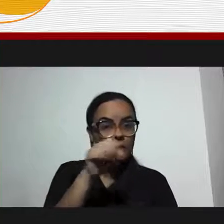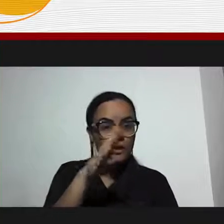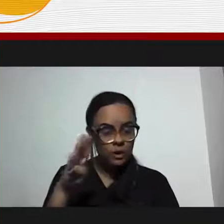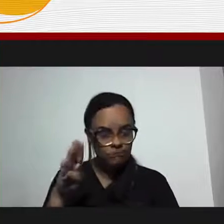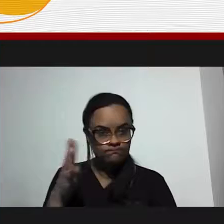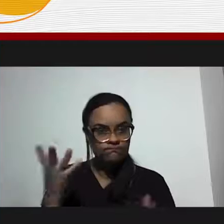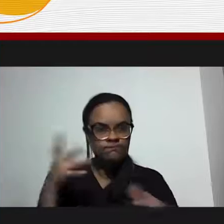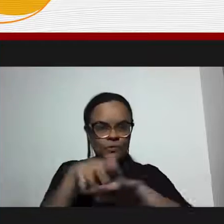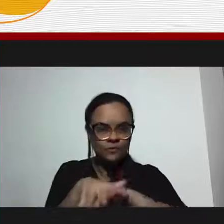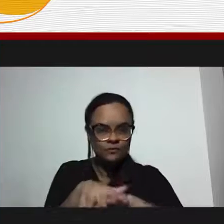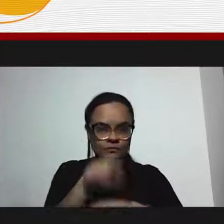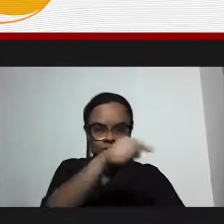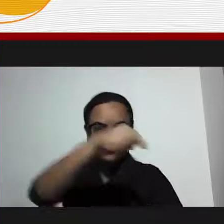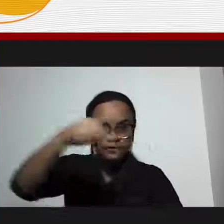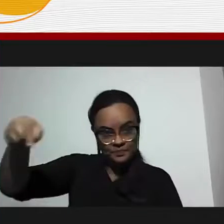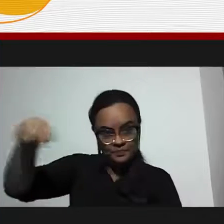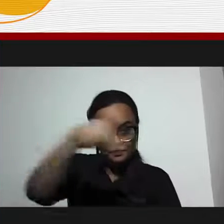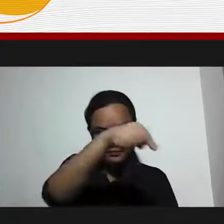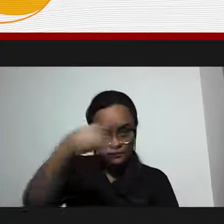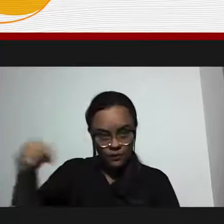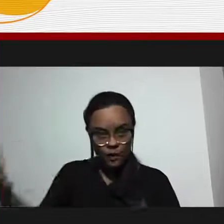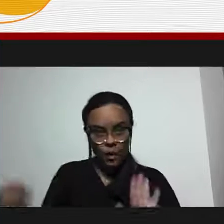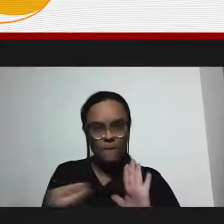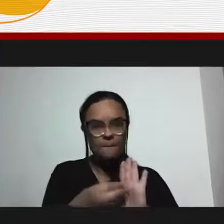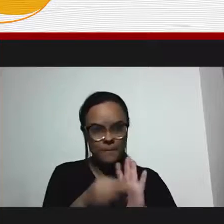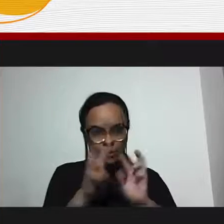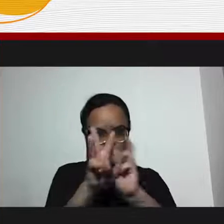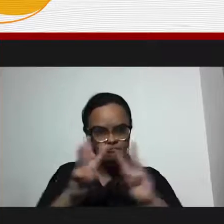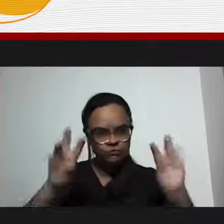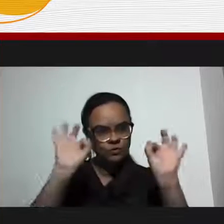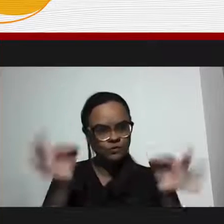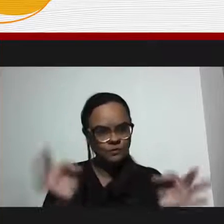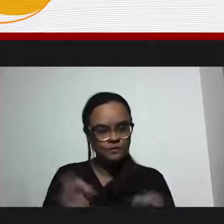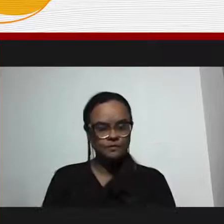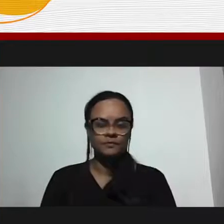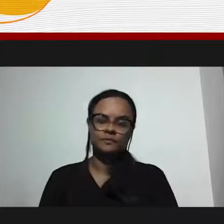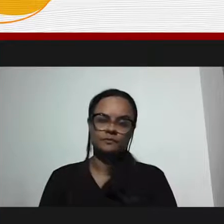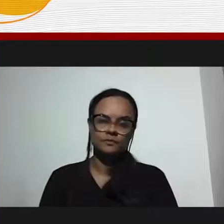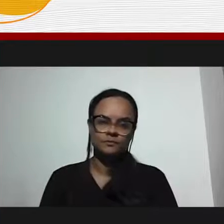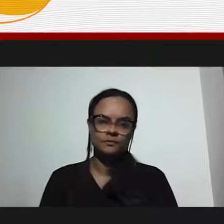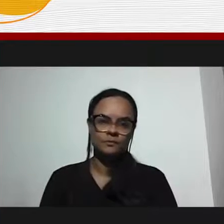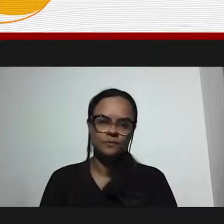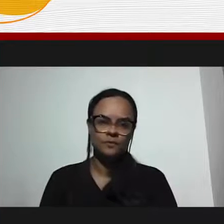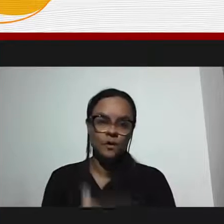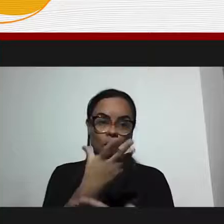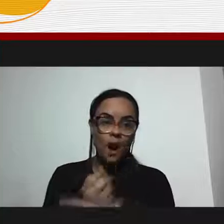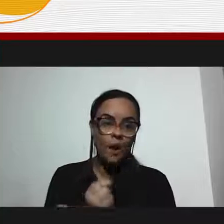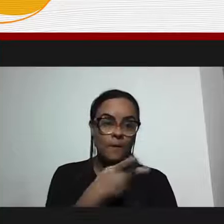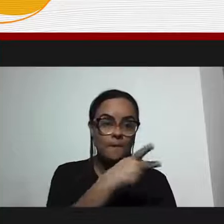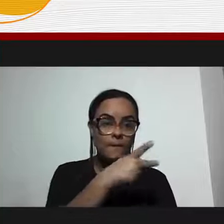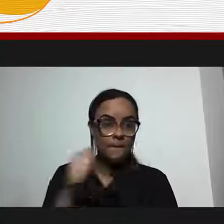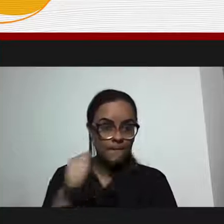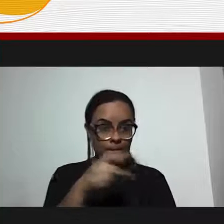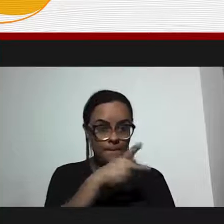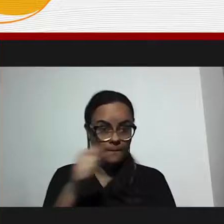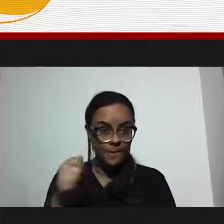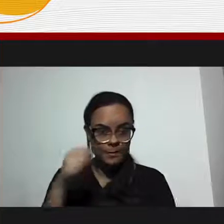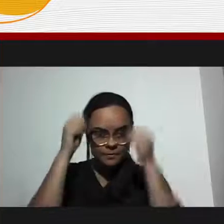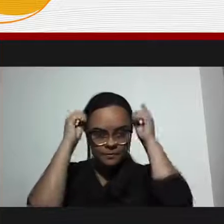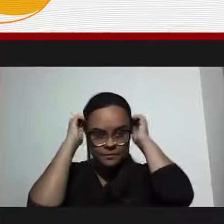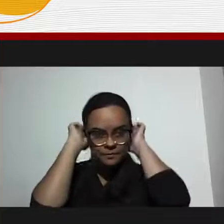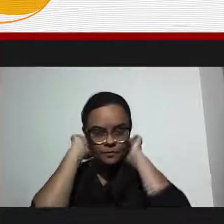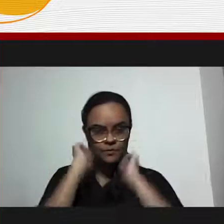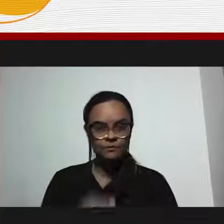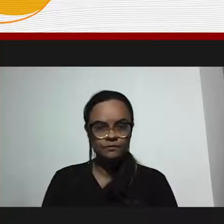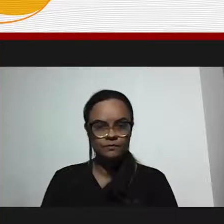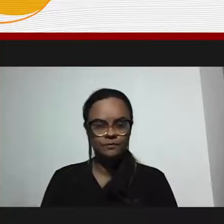www.fjmangabeira.org.br/PSB Inclusão. A gente vai colocar aqui embaixo depois o site para você fazer o download do